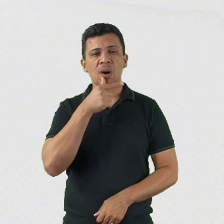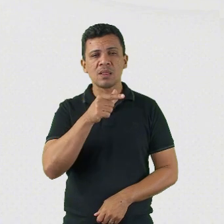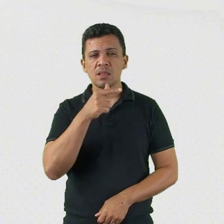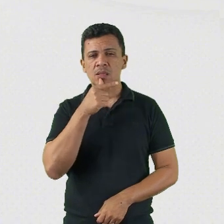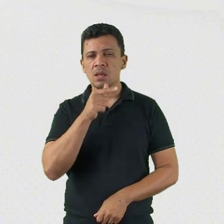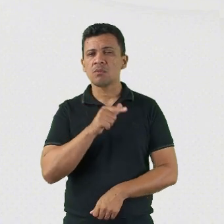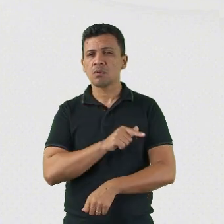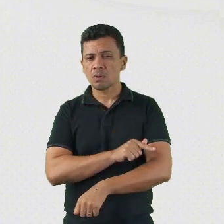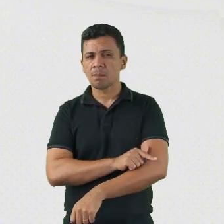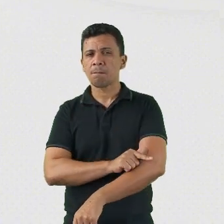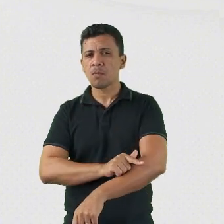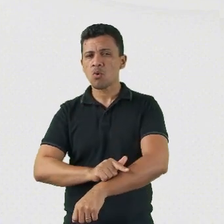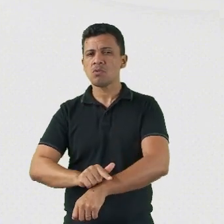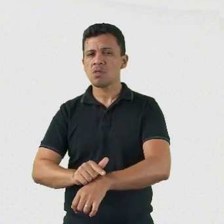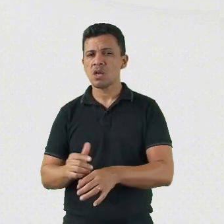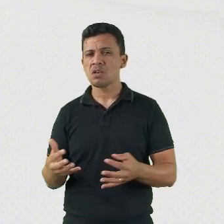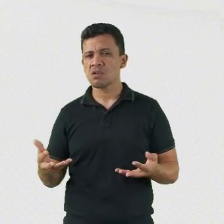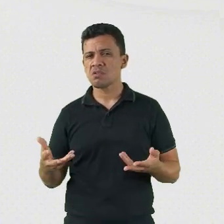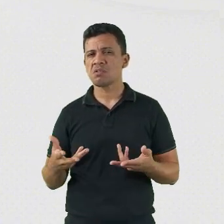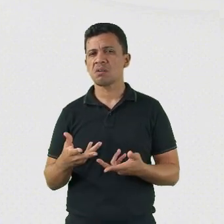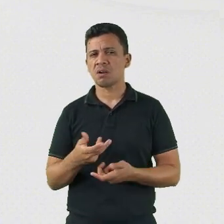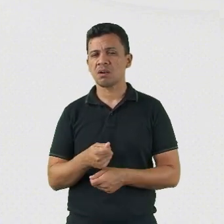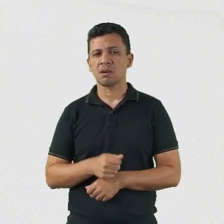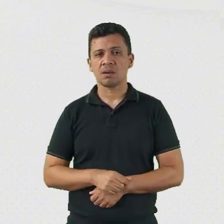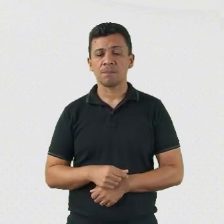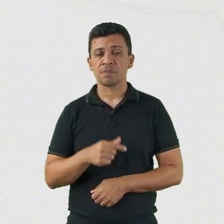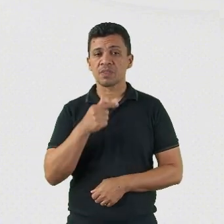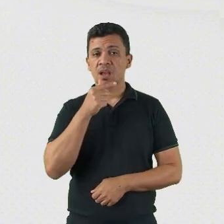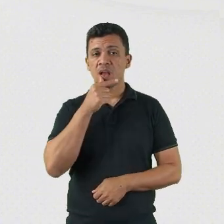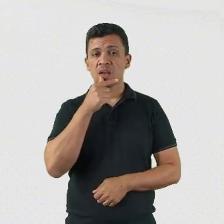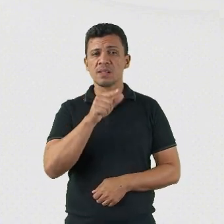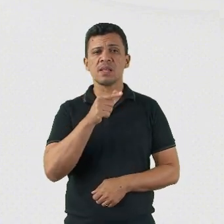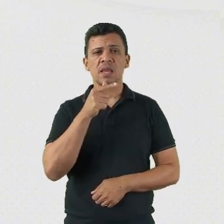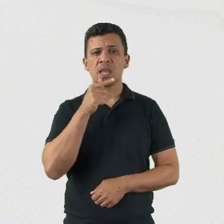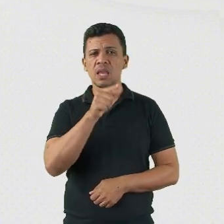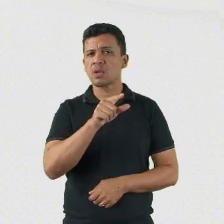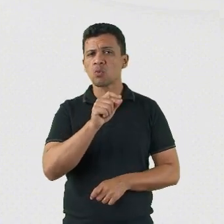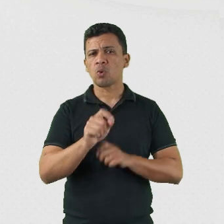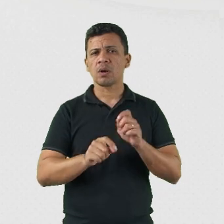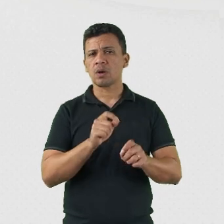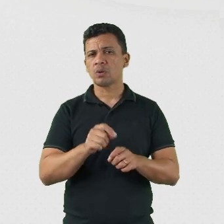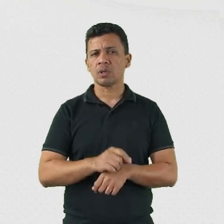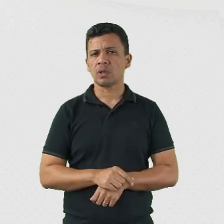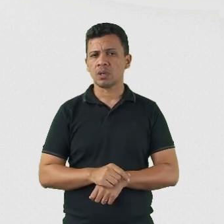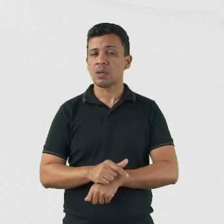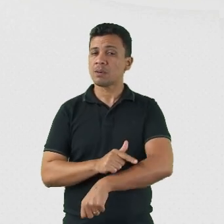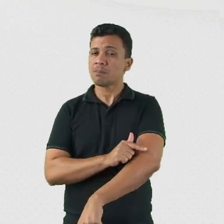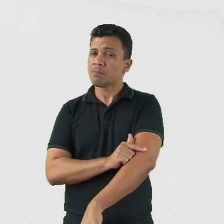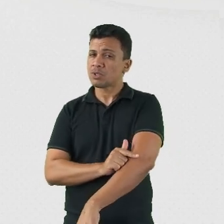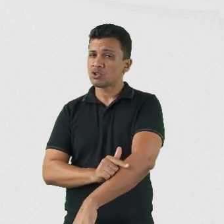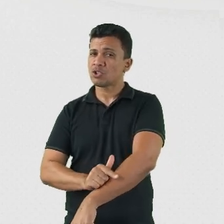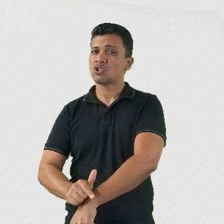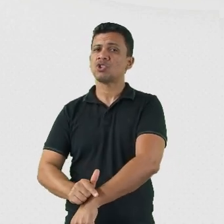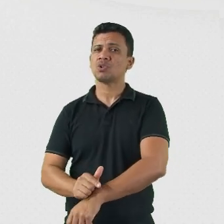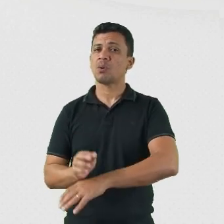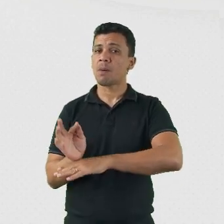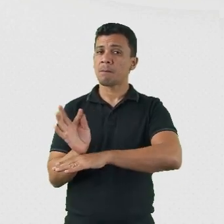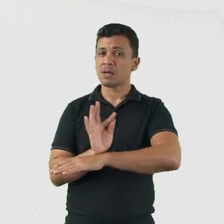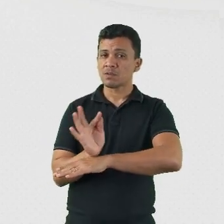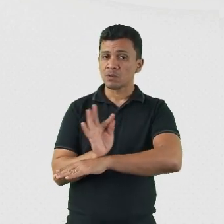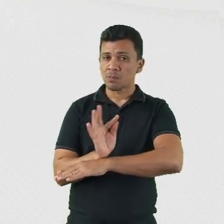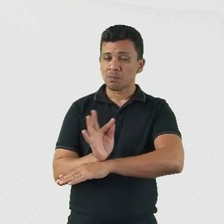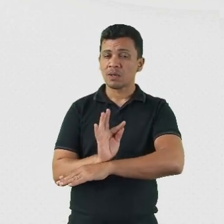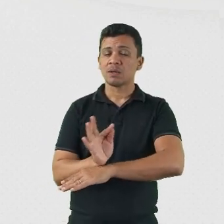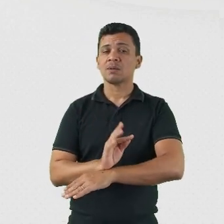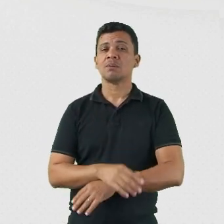polida. O que seria esse polido? É aquela língua, ou polida, é a língua mais gentil, mais formal,